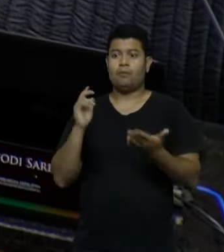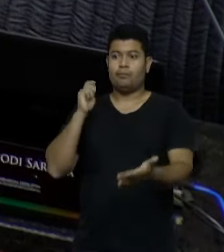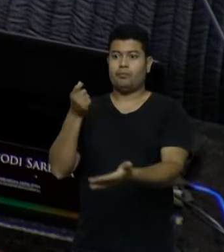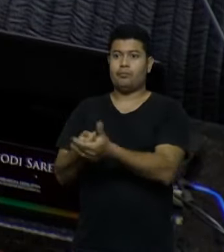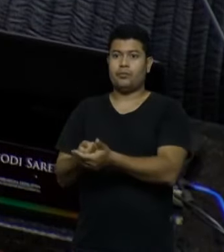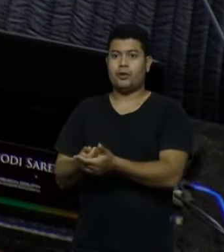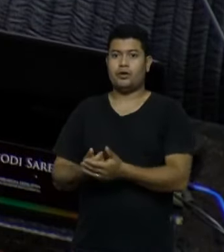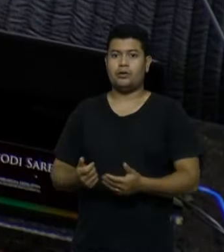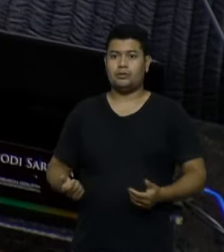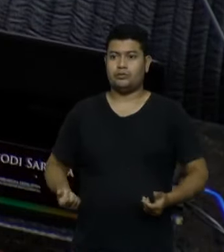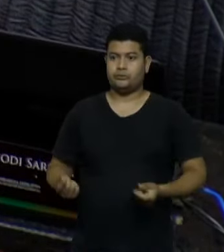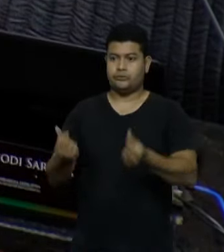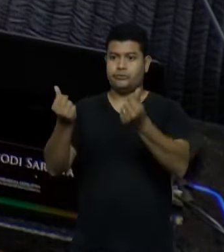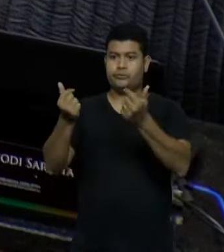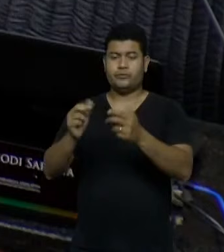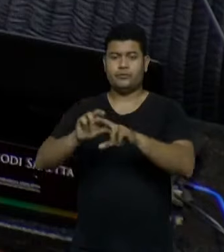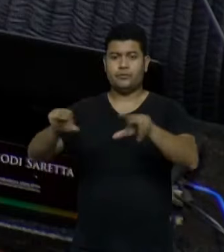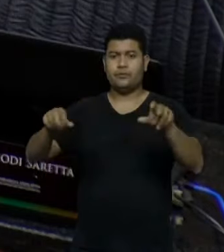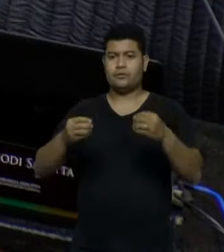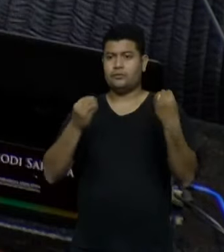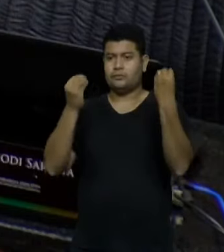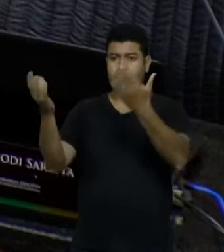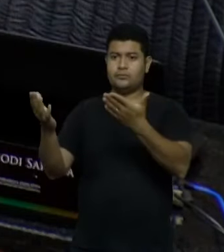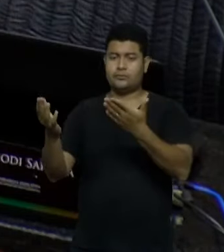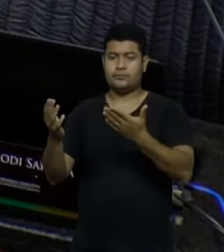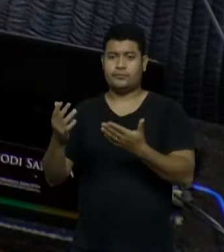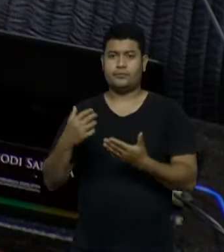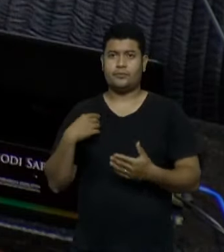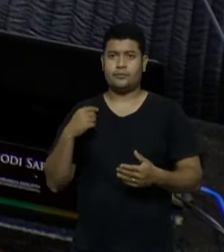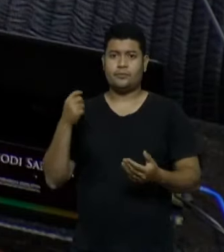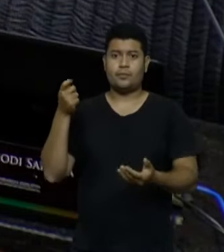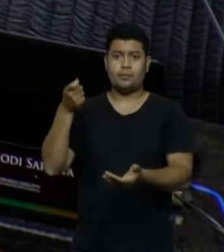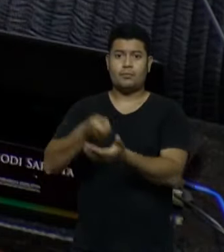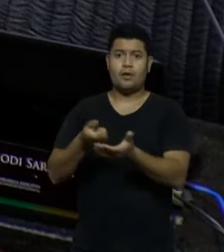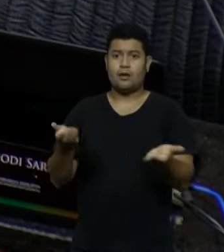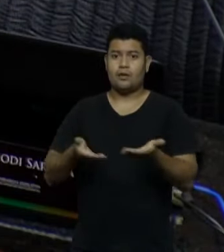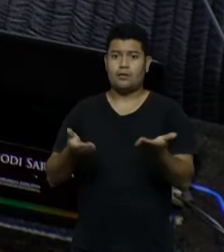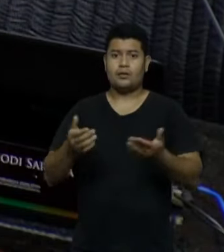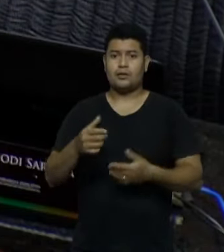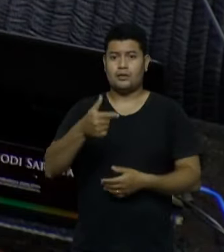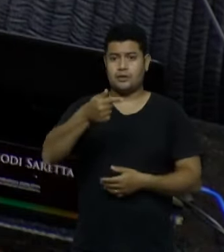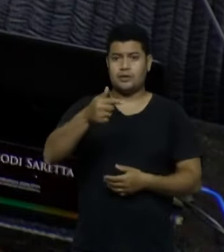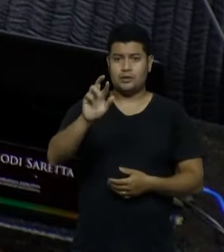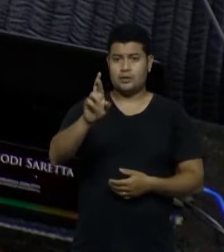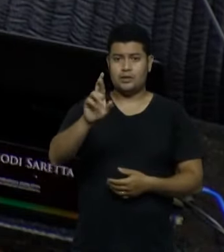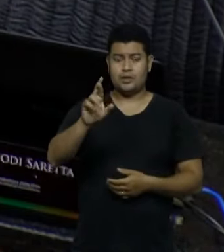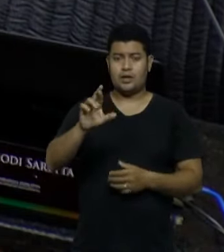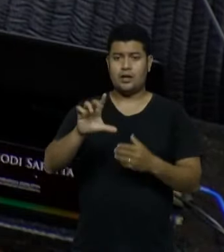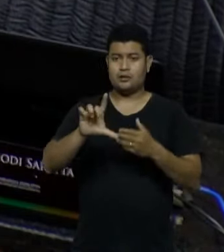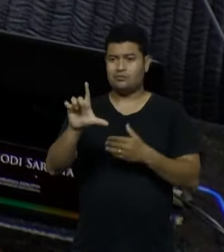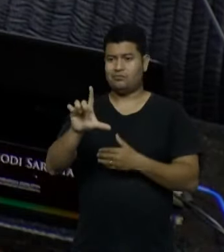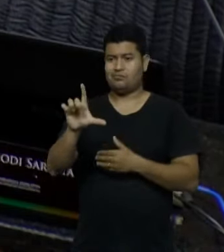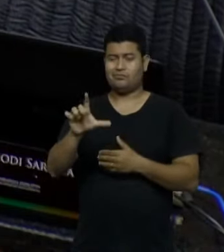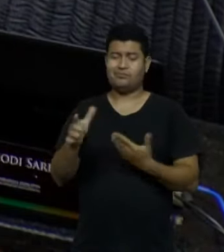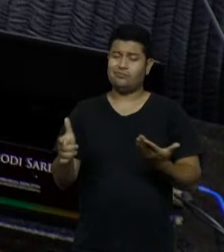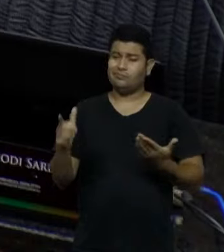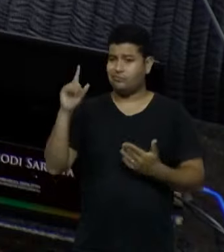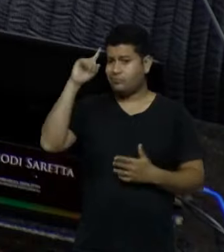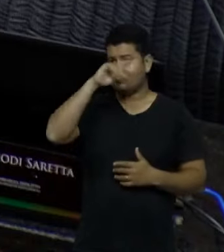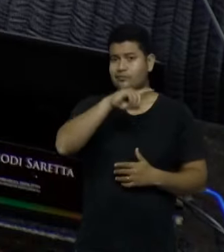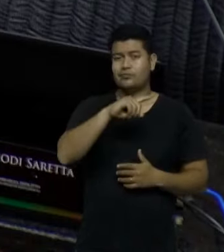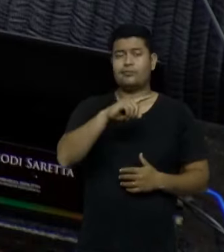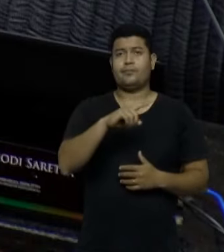e se entrega as riquezas ao capital internacional, estamos pagando mais de R$ 7,00 o litro. Então, a situação realmente está muito difícil. Como diz